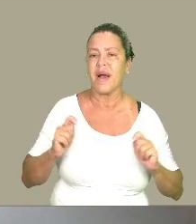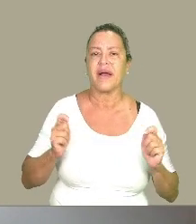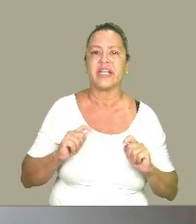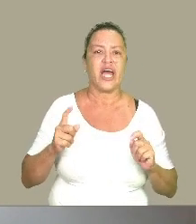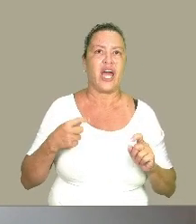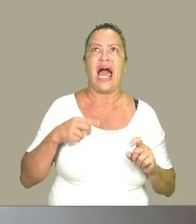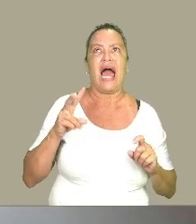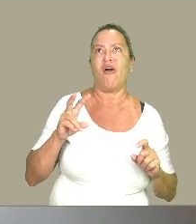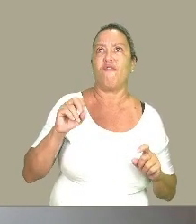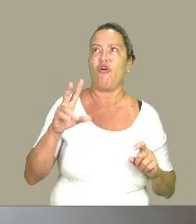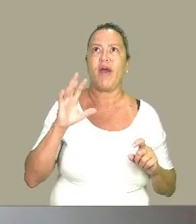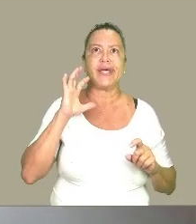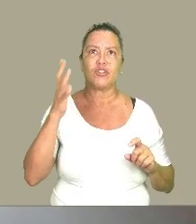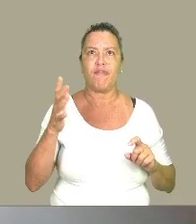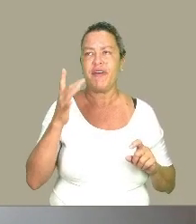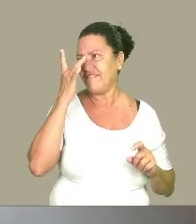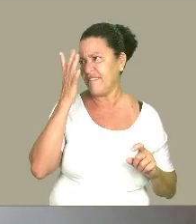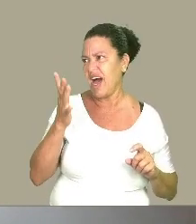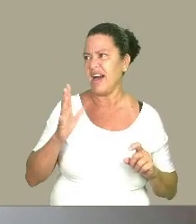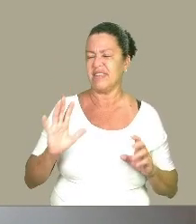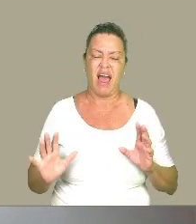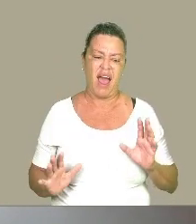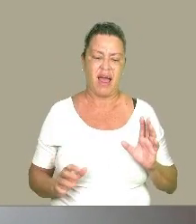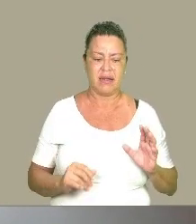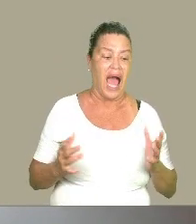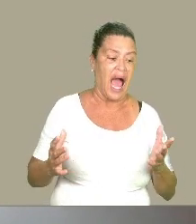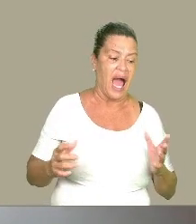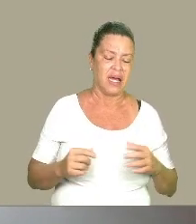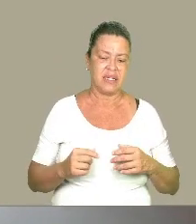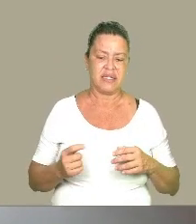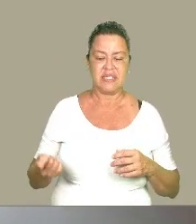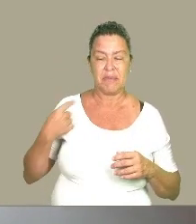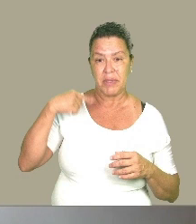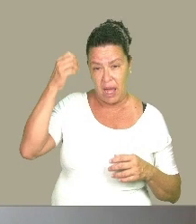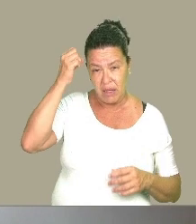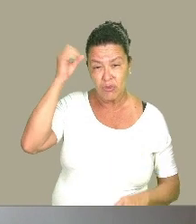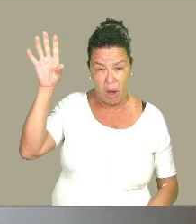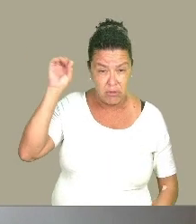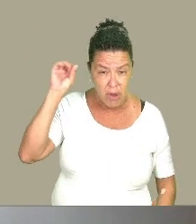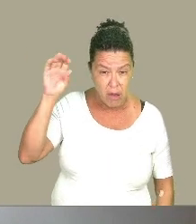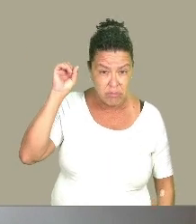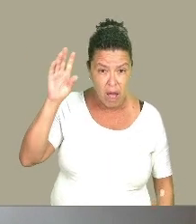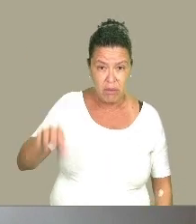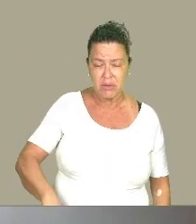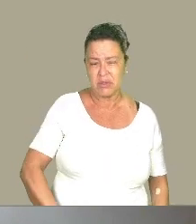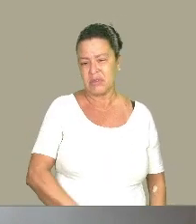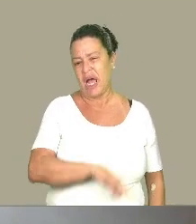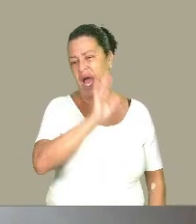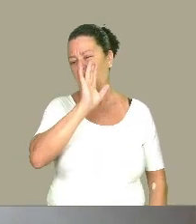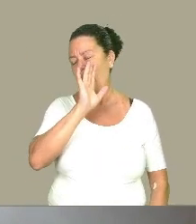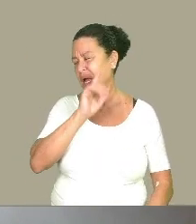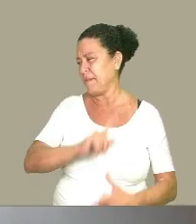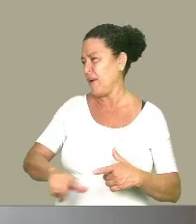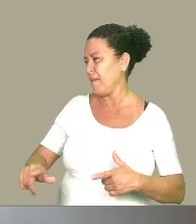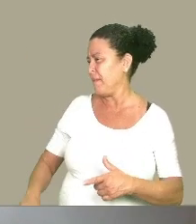vou resolver isso facilmente. Se me der dor de cabeça, eu vou me livrar logo desse